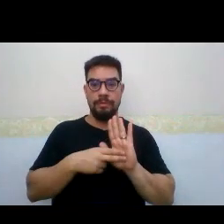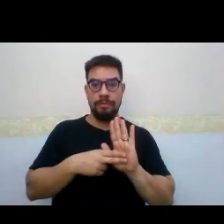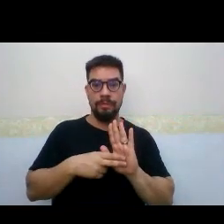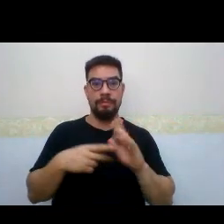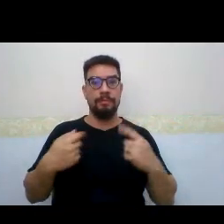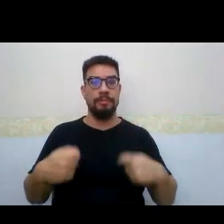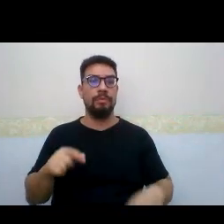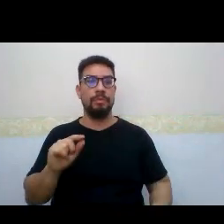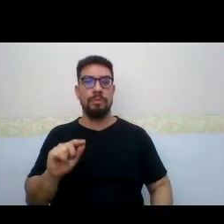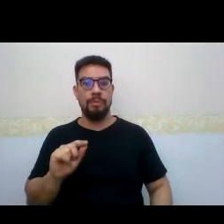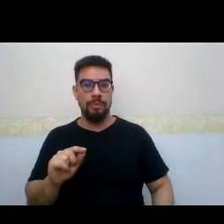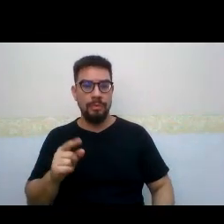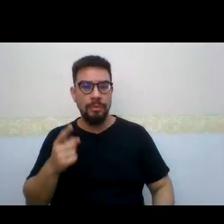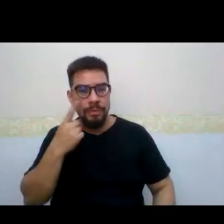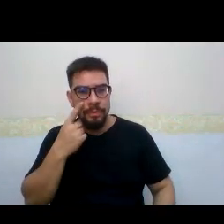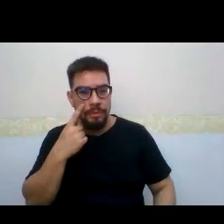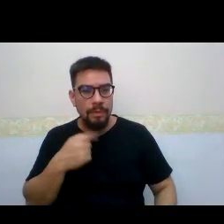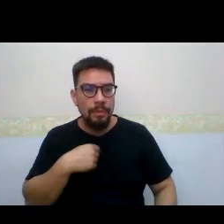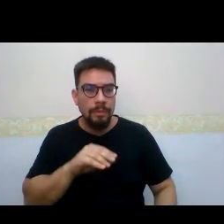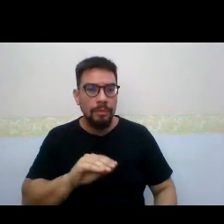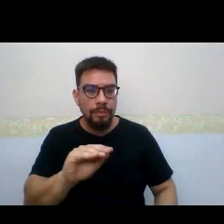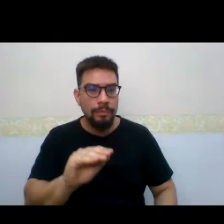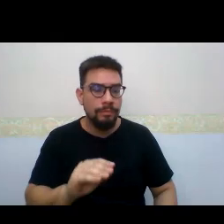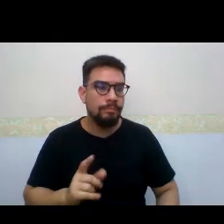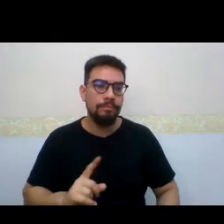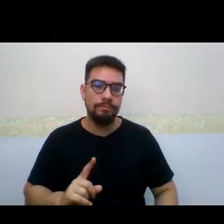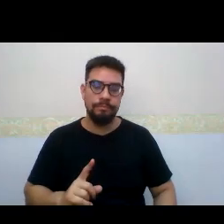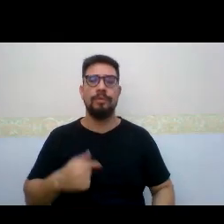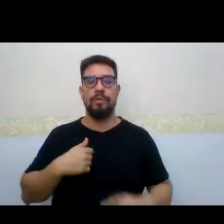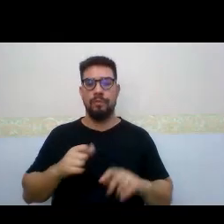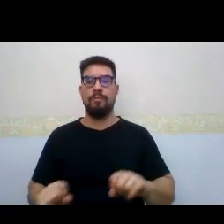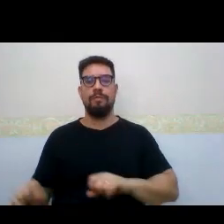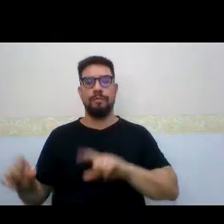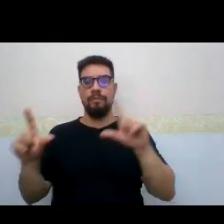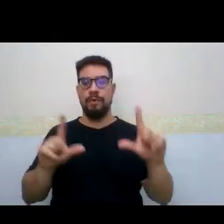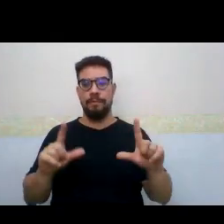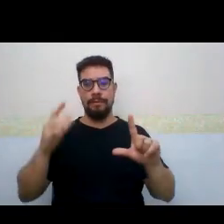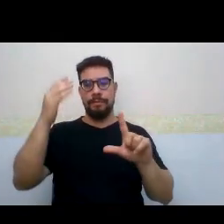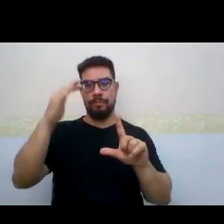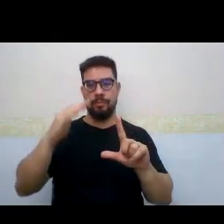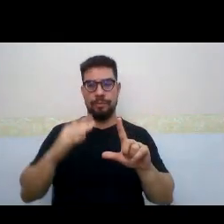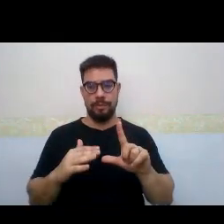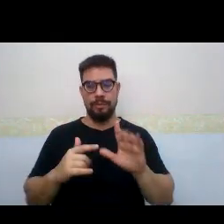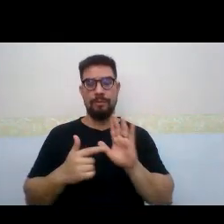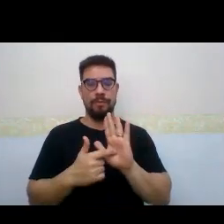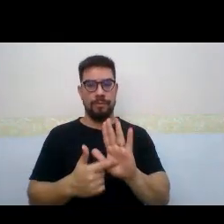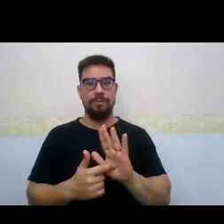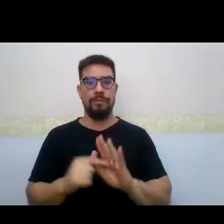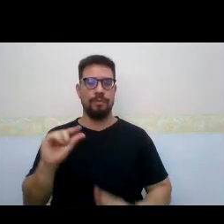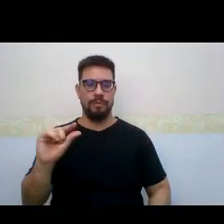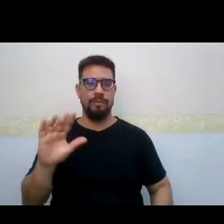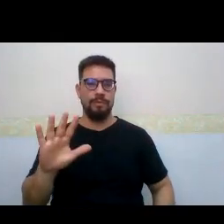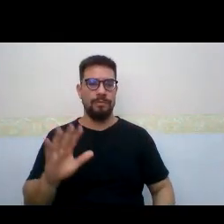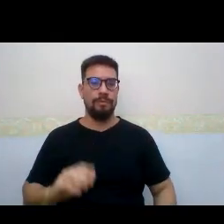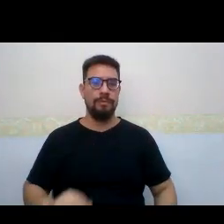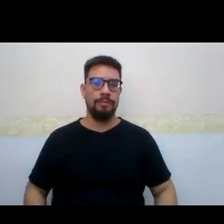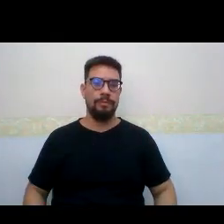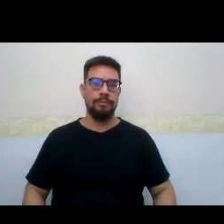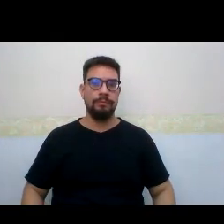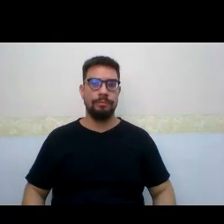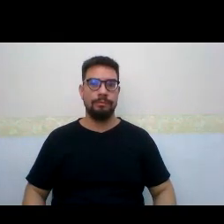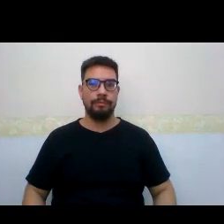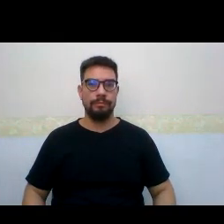eu vou ter que... eu vou ter que abrir um documento aqui para vocês. Só um minutinho, eu esqueci de deixá-lo aberto.